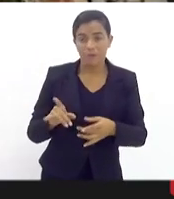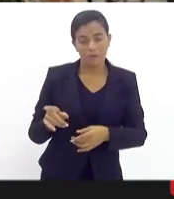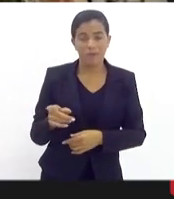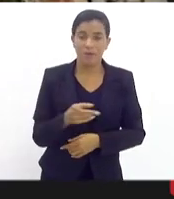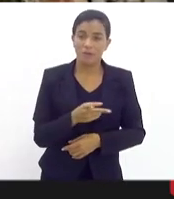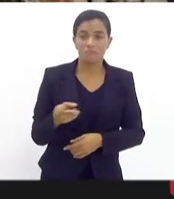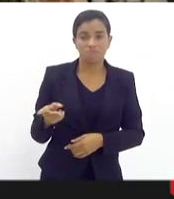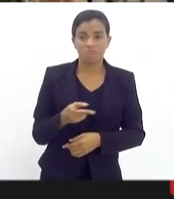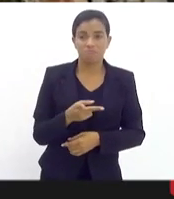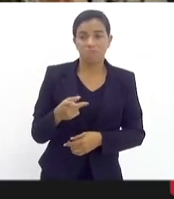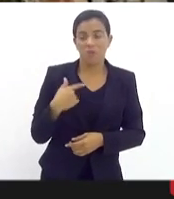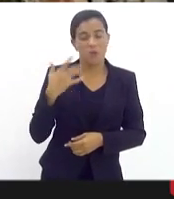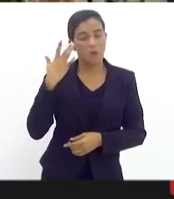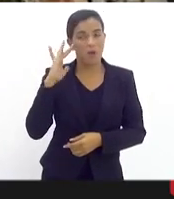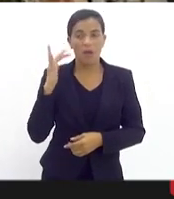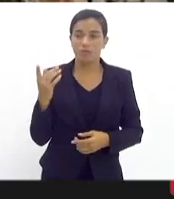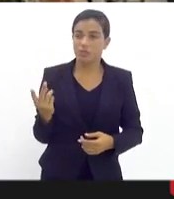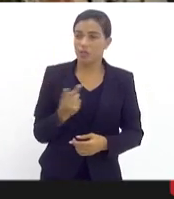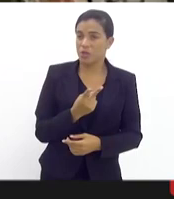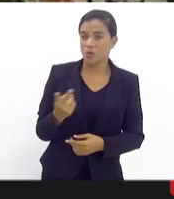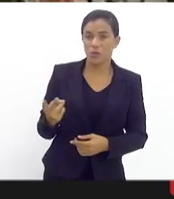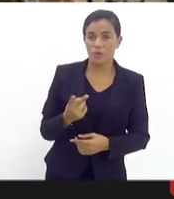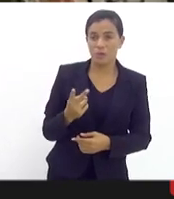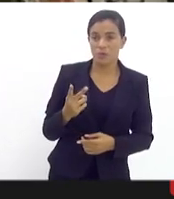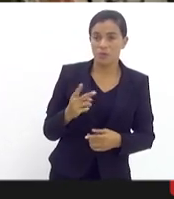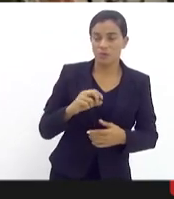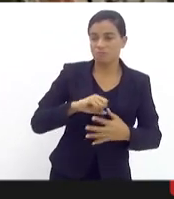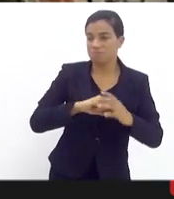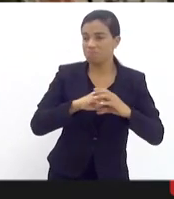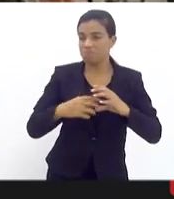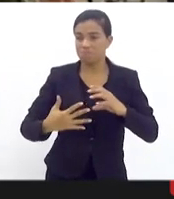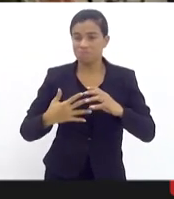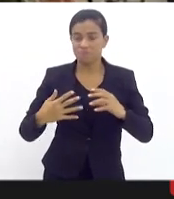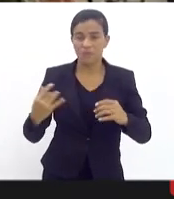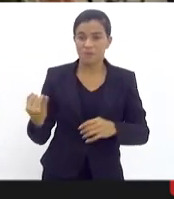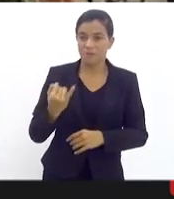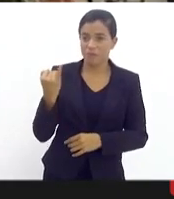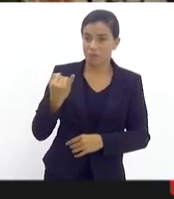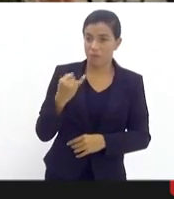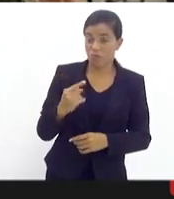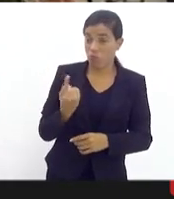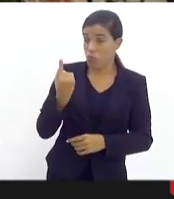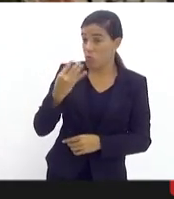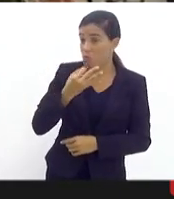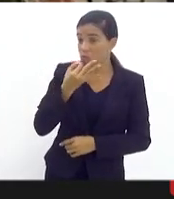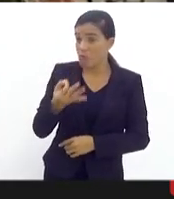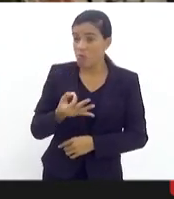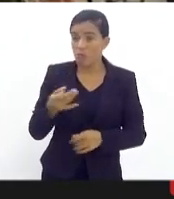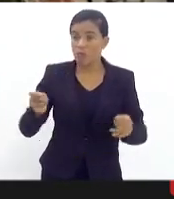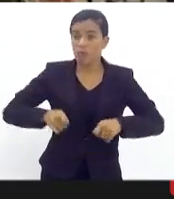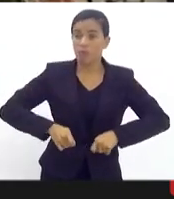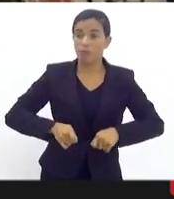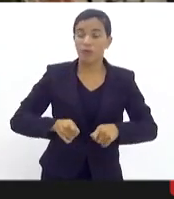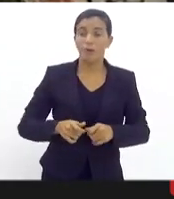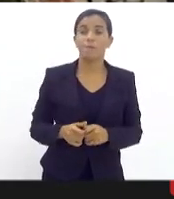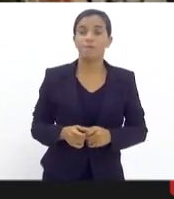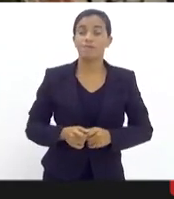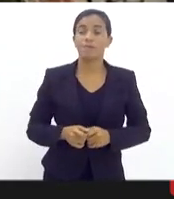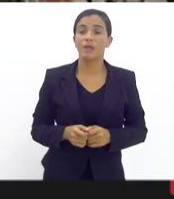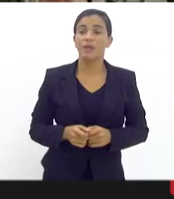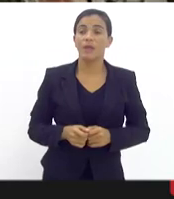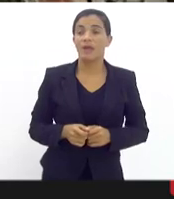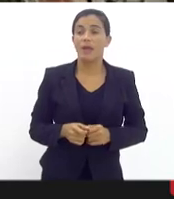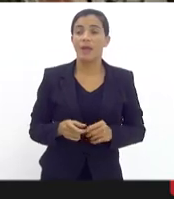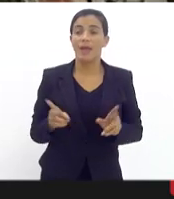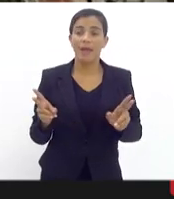escolas. Eu acho que isso, para mim, são dois fatores importantíssimos. Agora, uma sugestão que eu tenho, só para terminar, é que